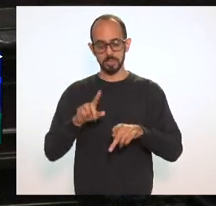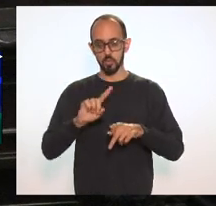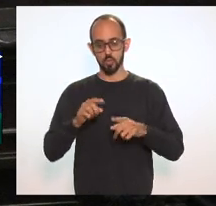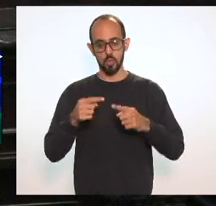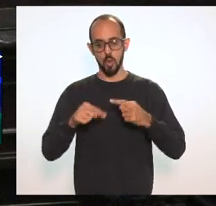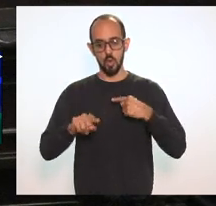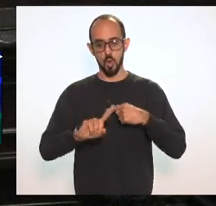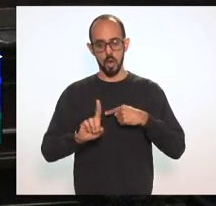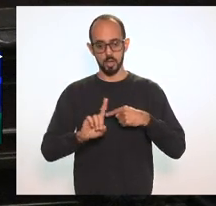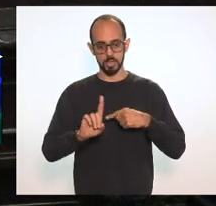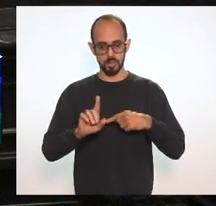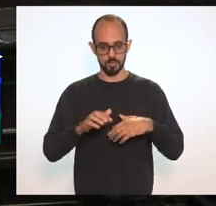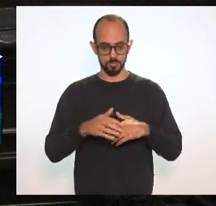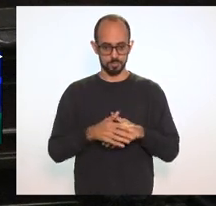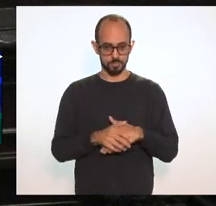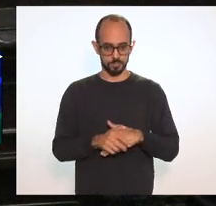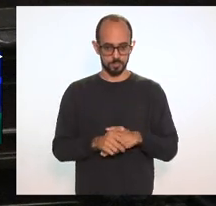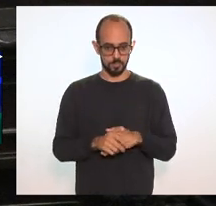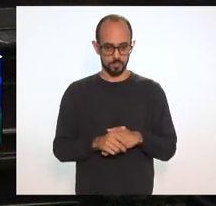ela